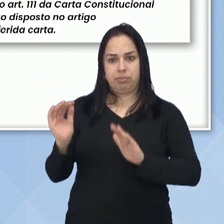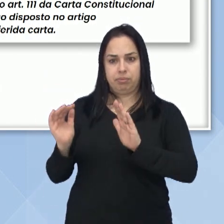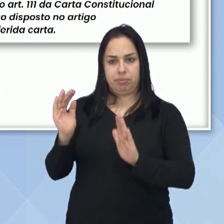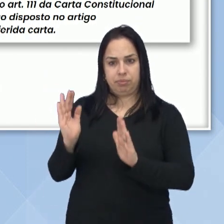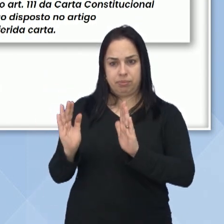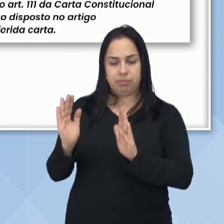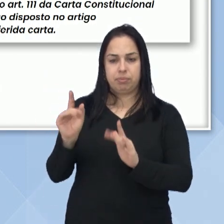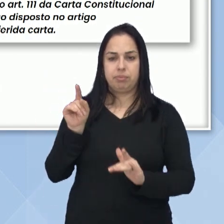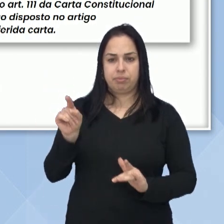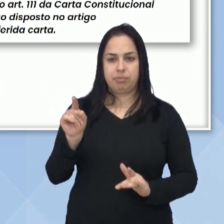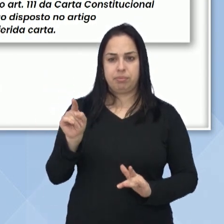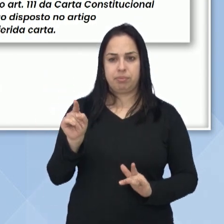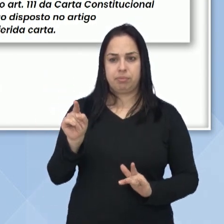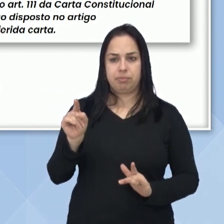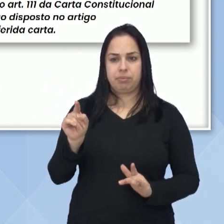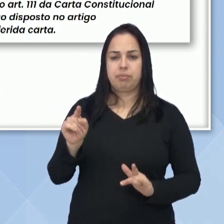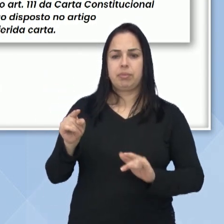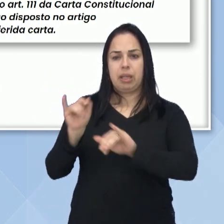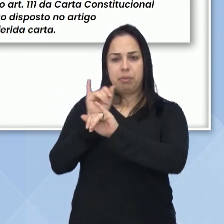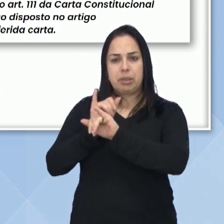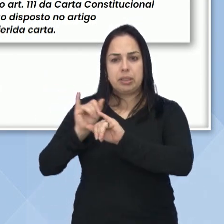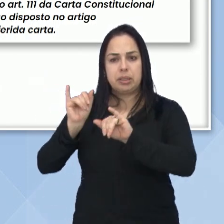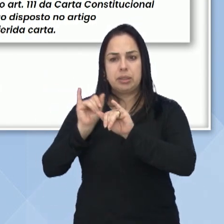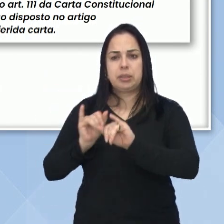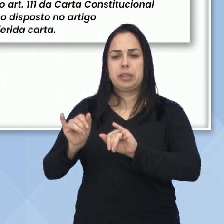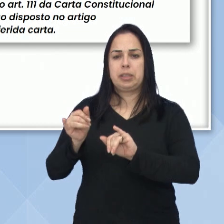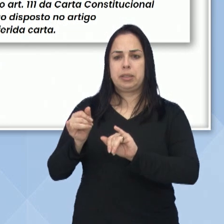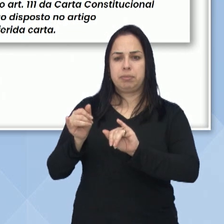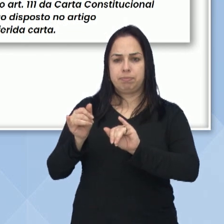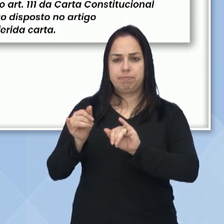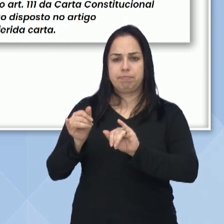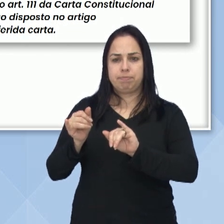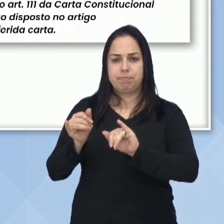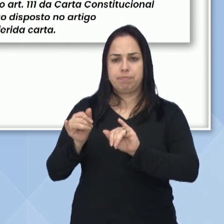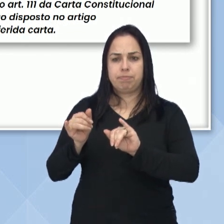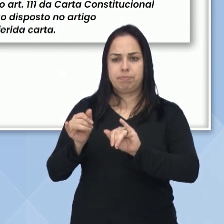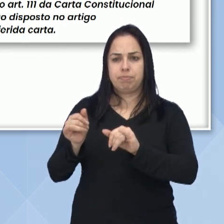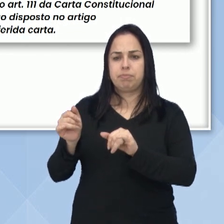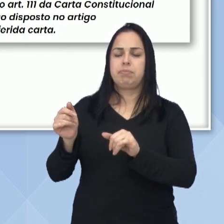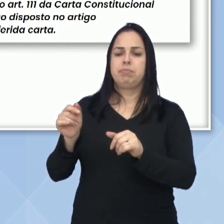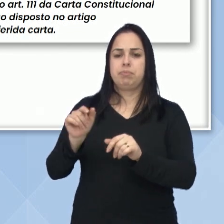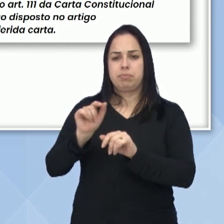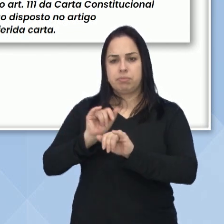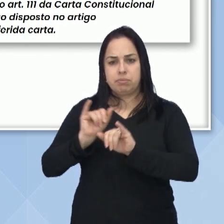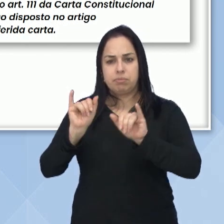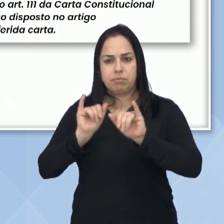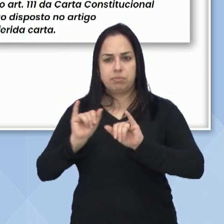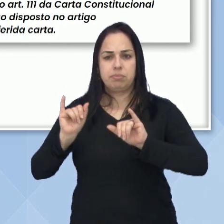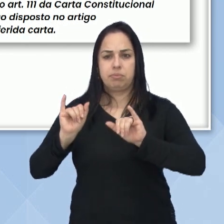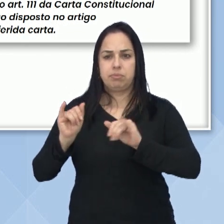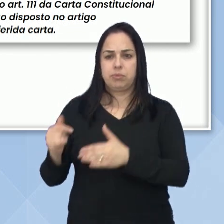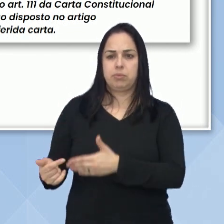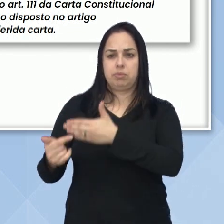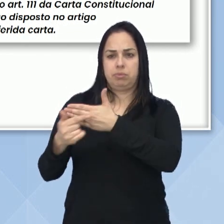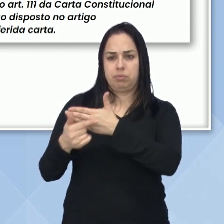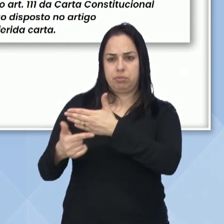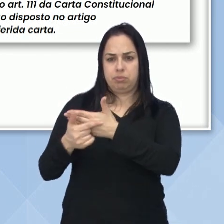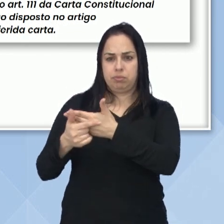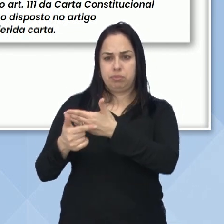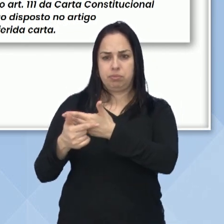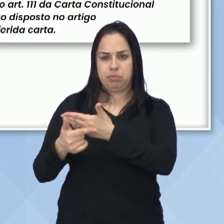esteira, importa registrar que as especificações das atribuições do